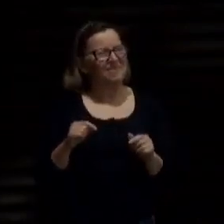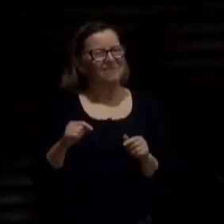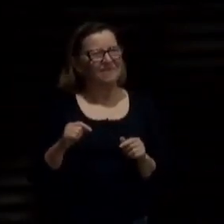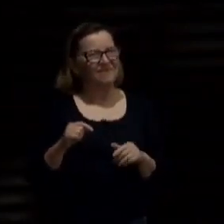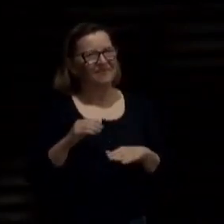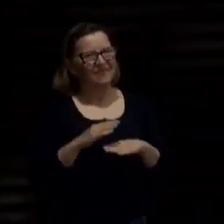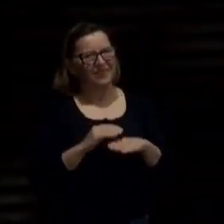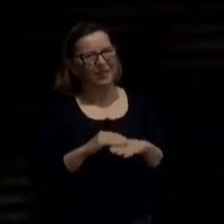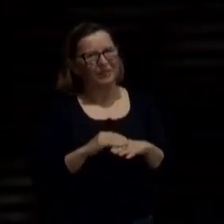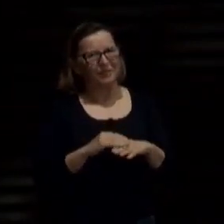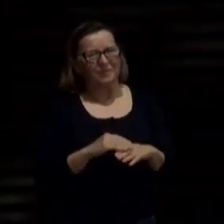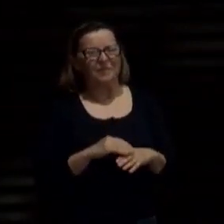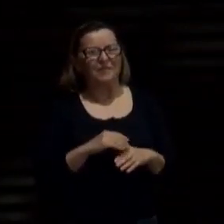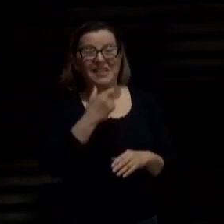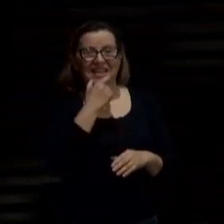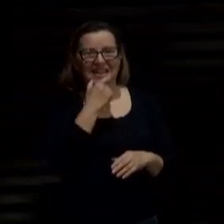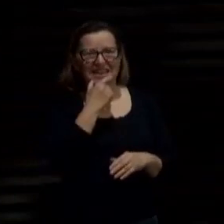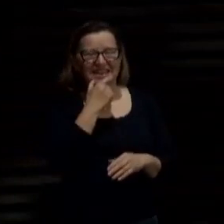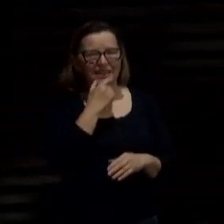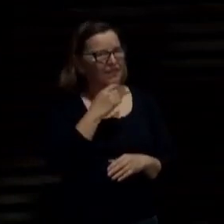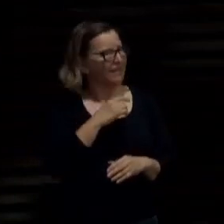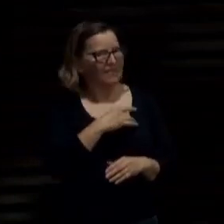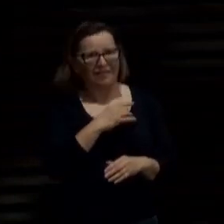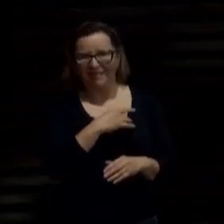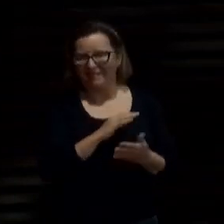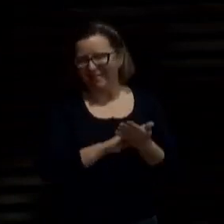chamada Don't Worry, Be Happy.